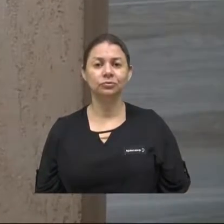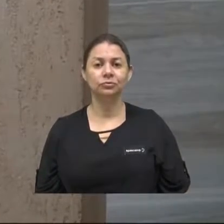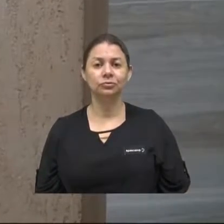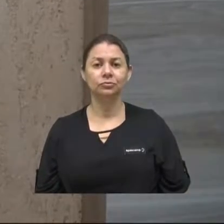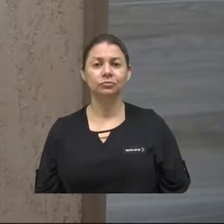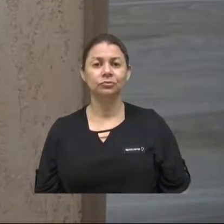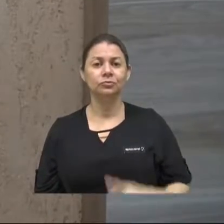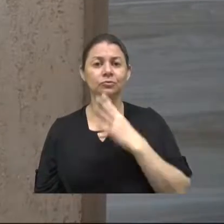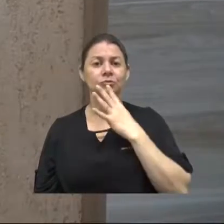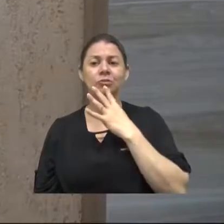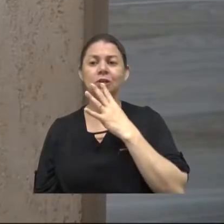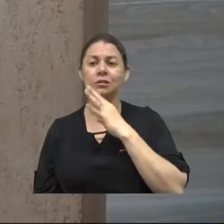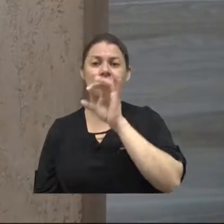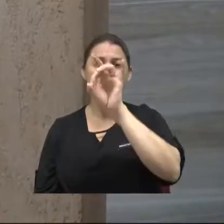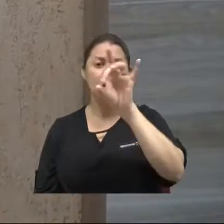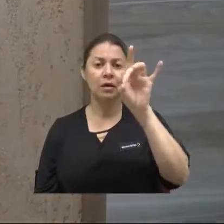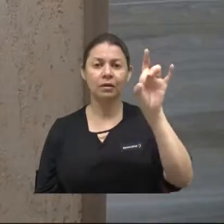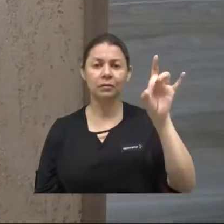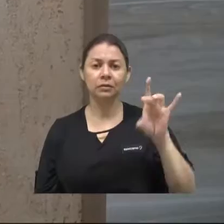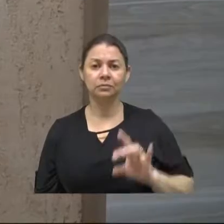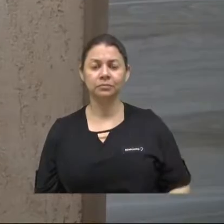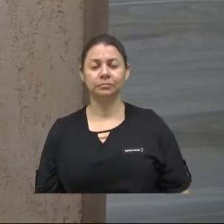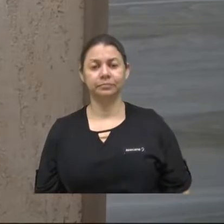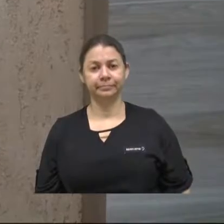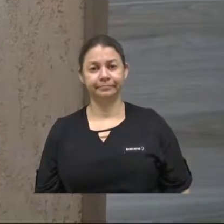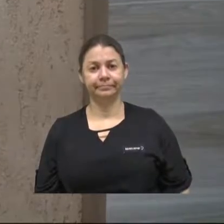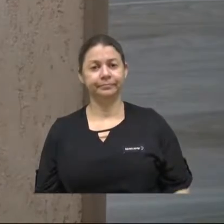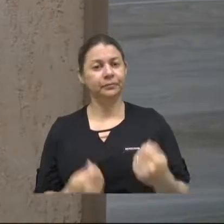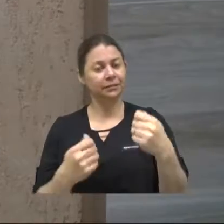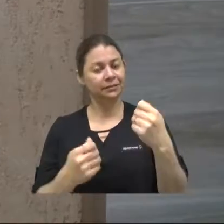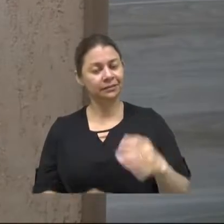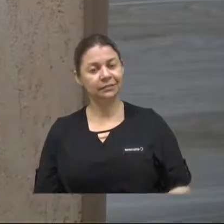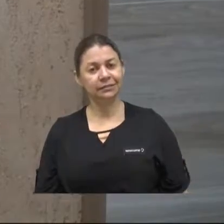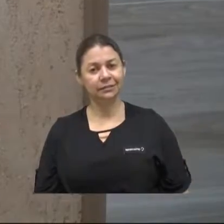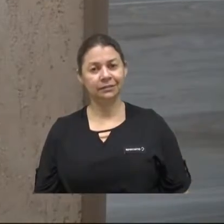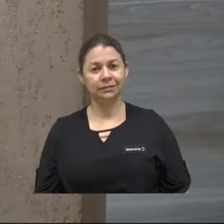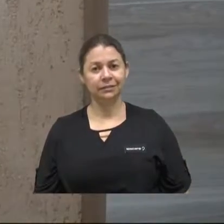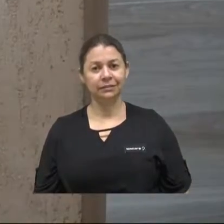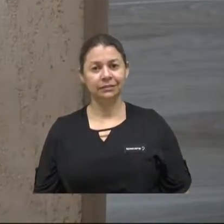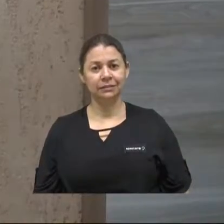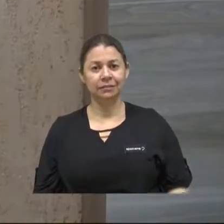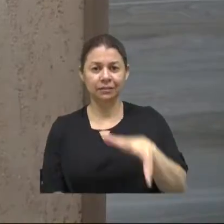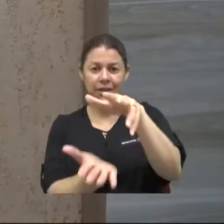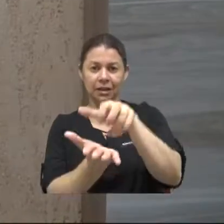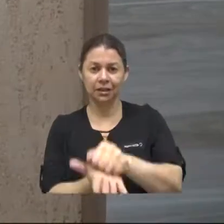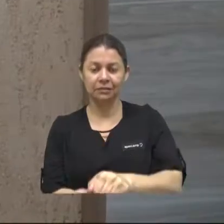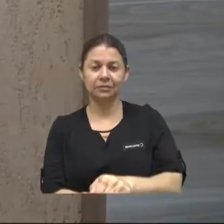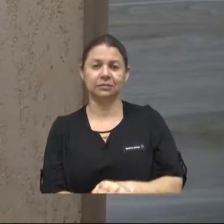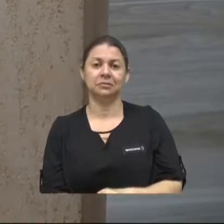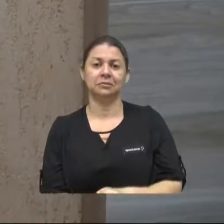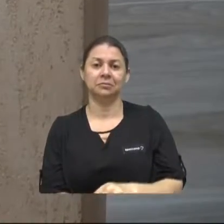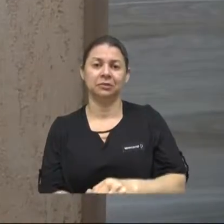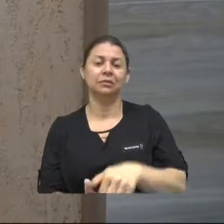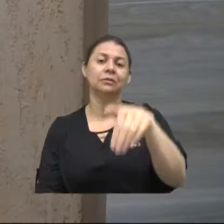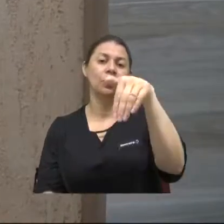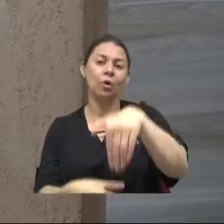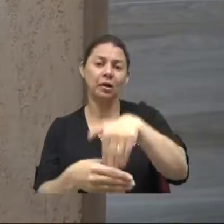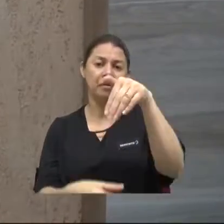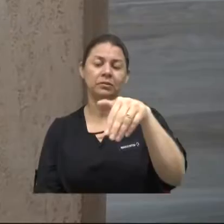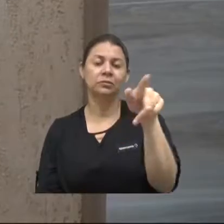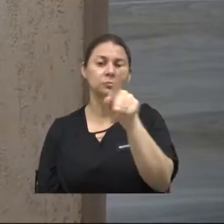um. Porque é isso que acontece. Você consegue conhecer um a